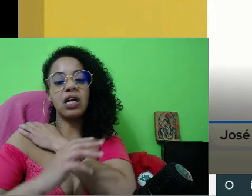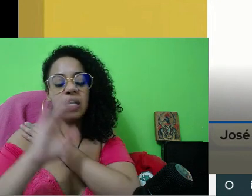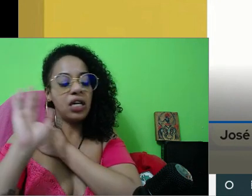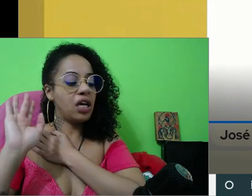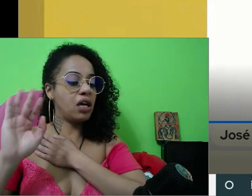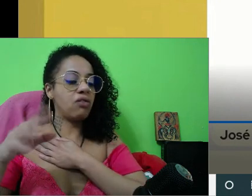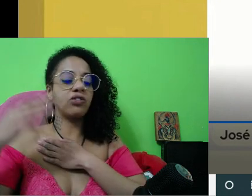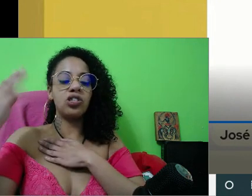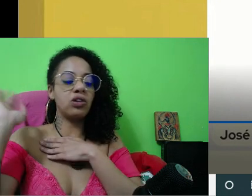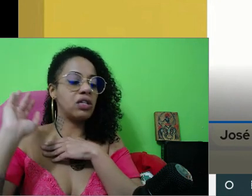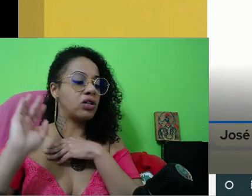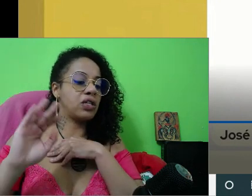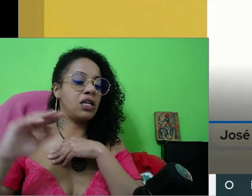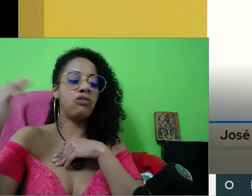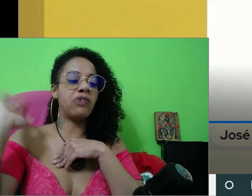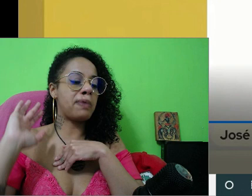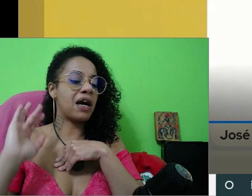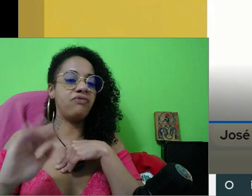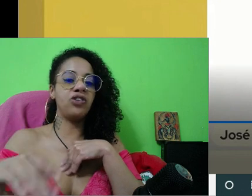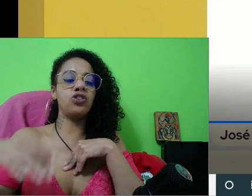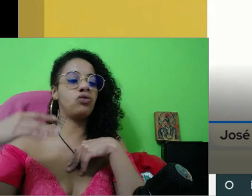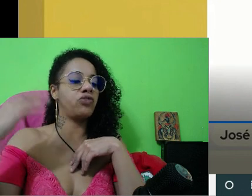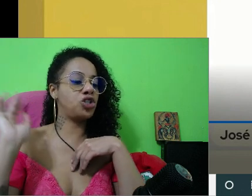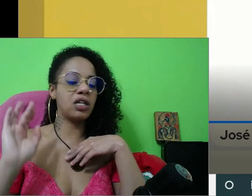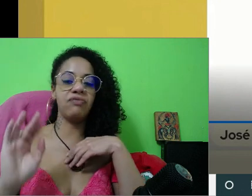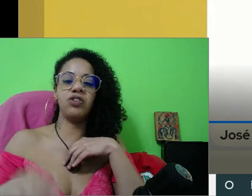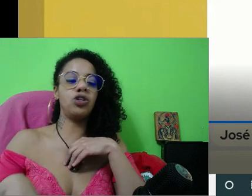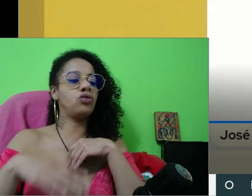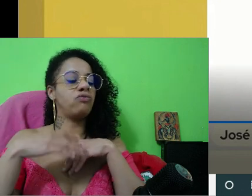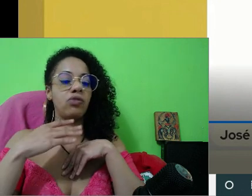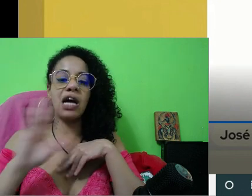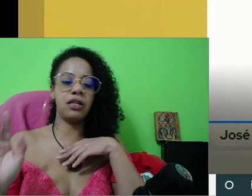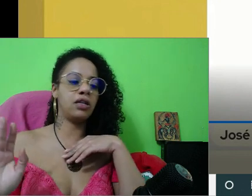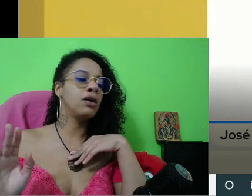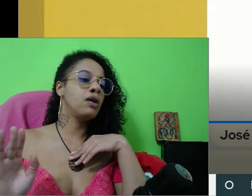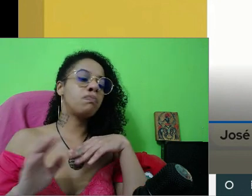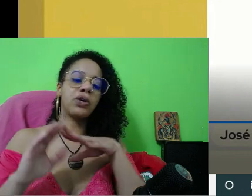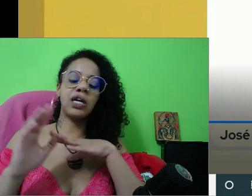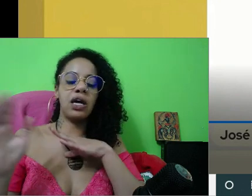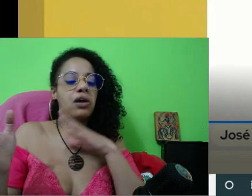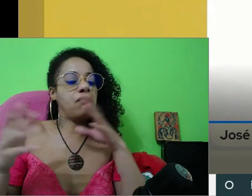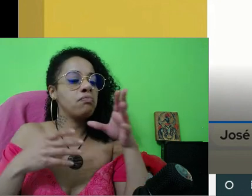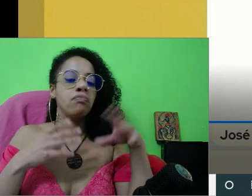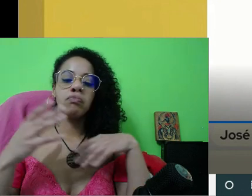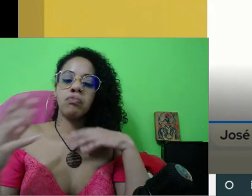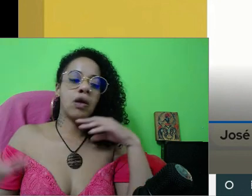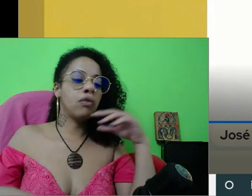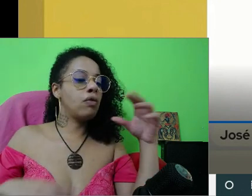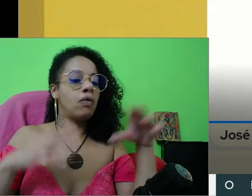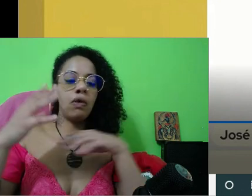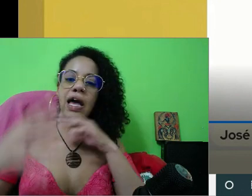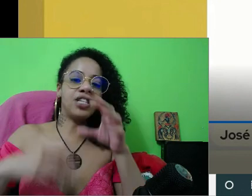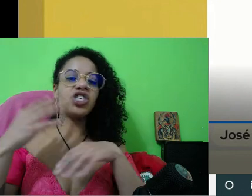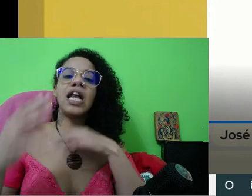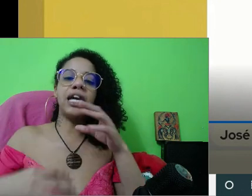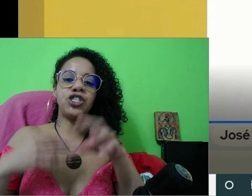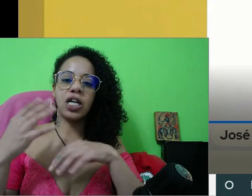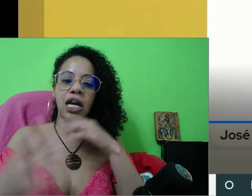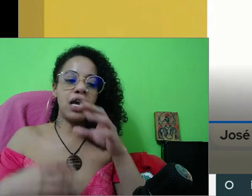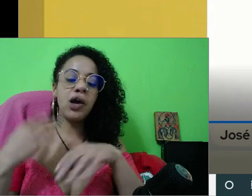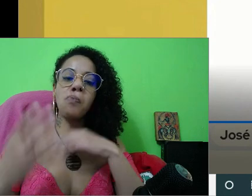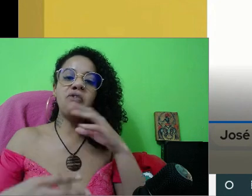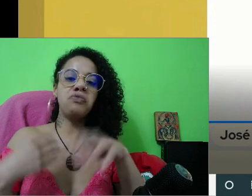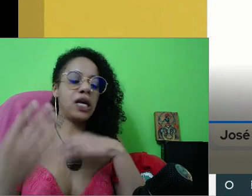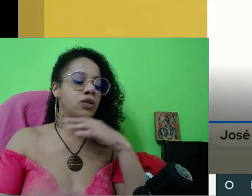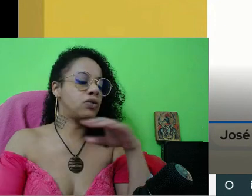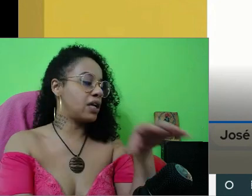tá aqui gente tá aqui eu vou deixar os negócio aí não vou apagar vídeo não vou editar vídeo não vou nada porque é a